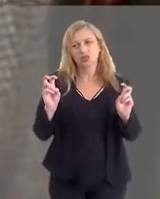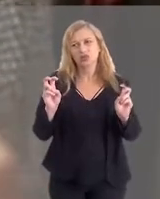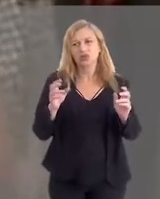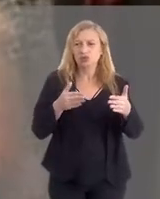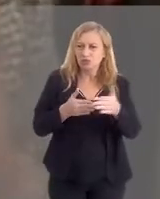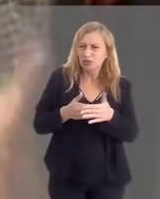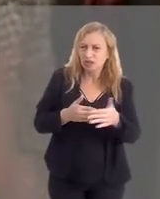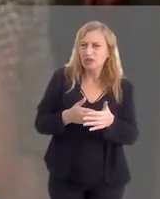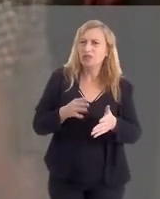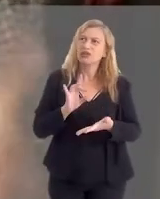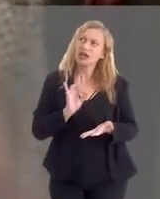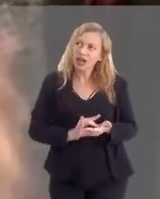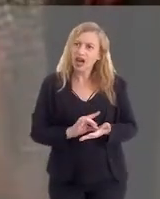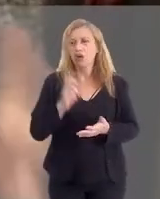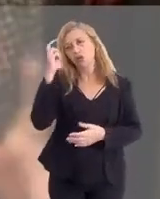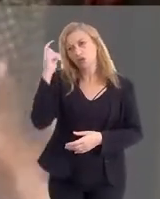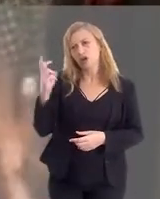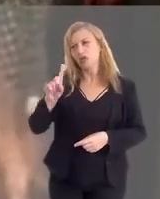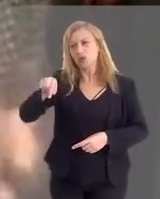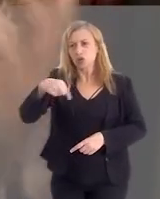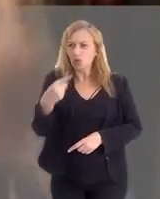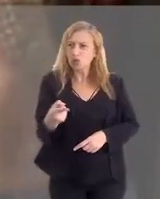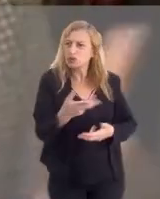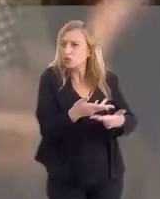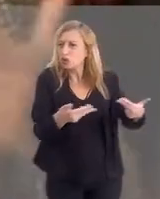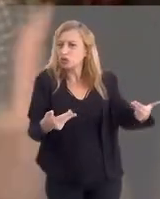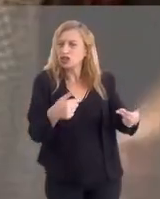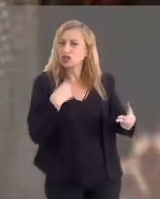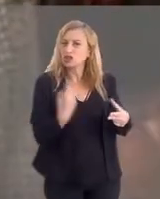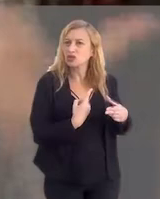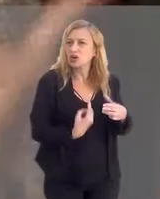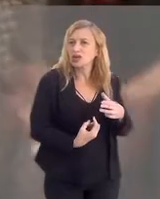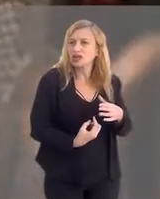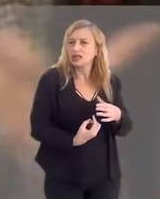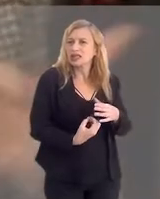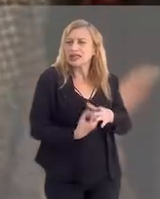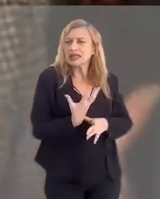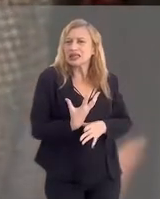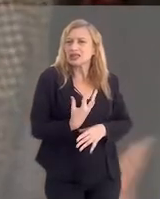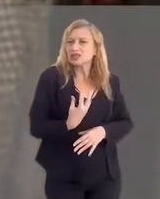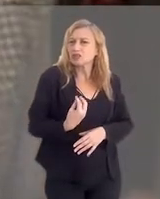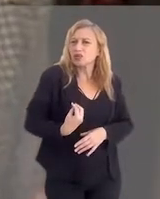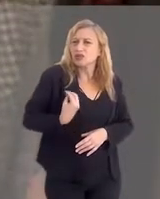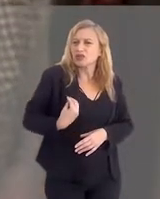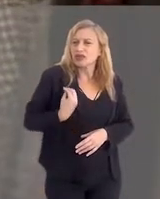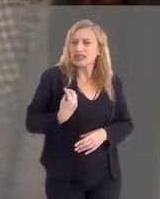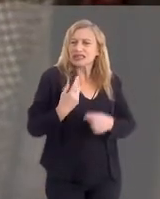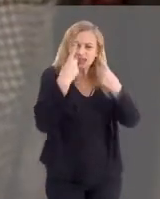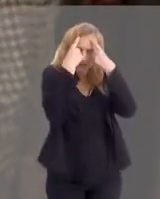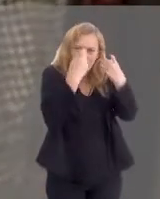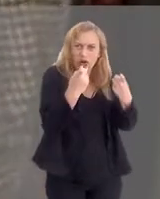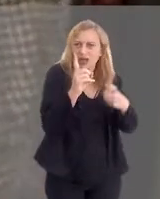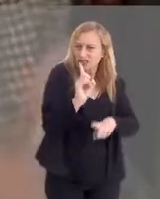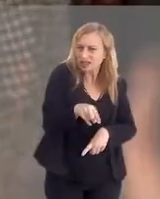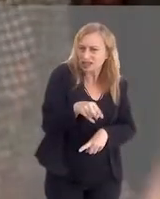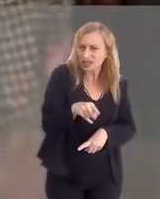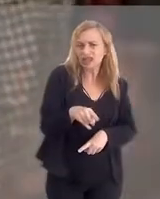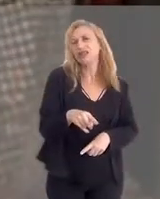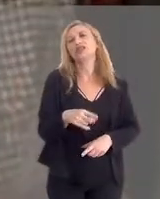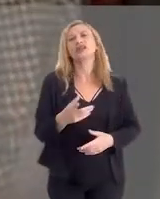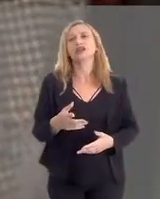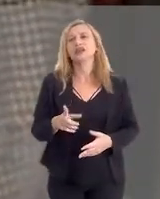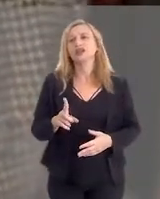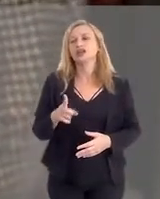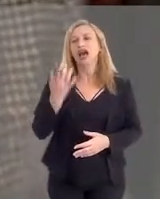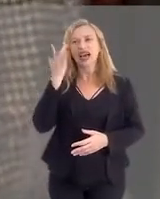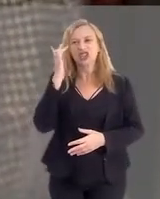fato empecilhos reais, estruturais, e outras que são coisas que a gente cria por uma vivência de